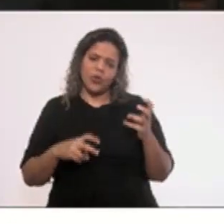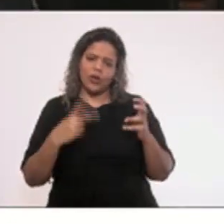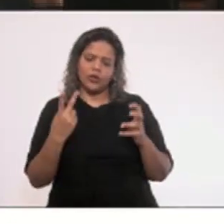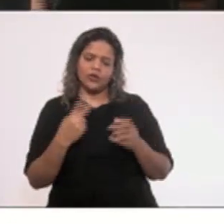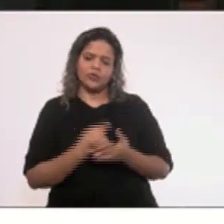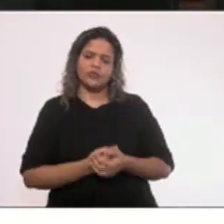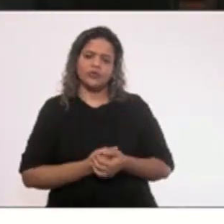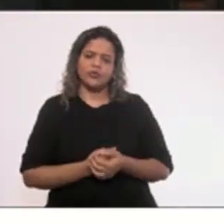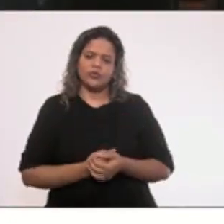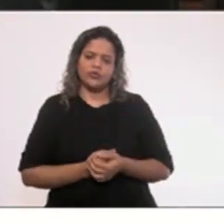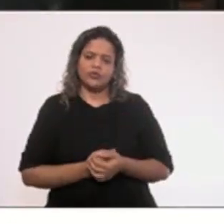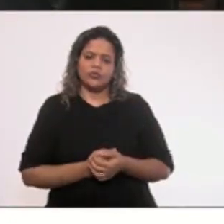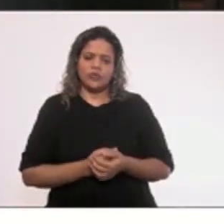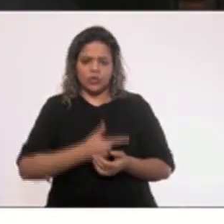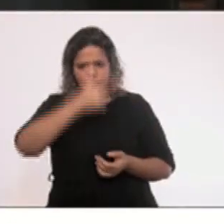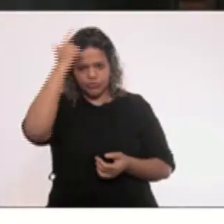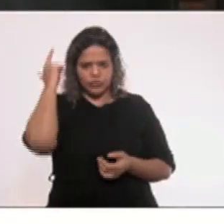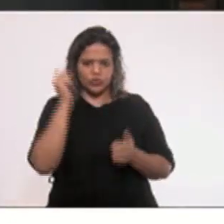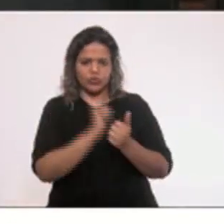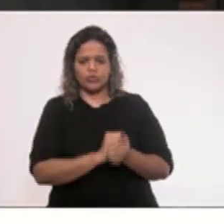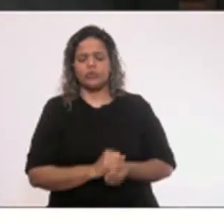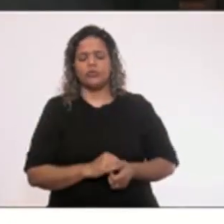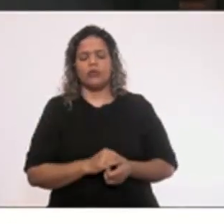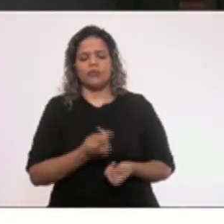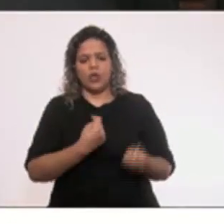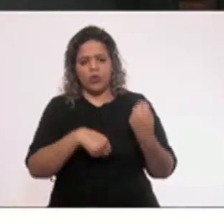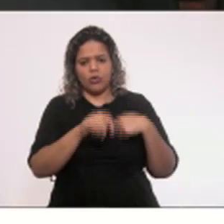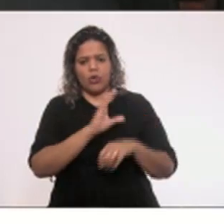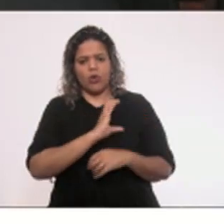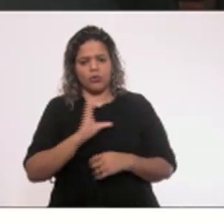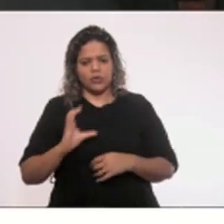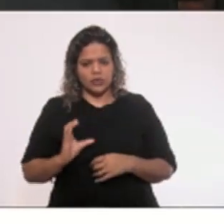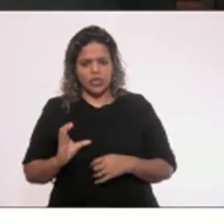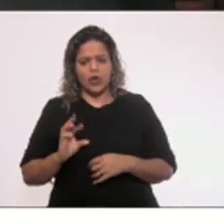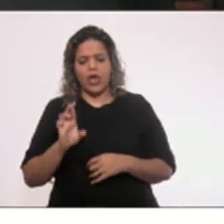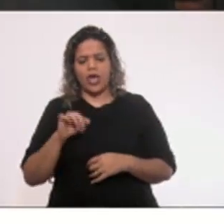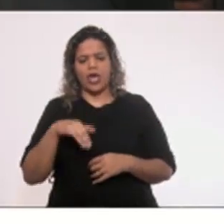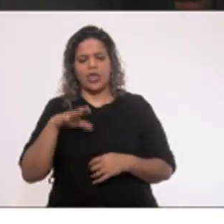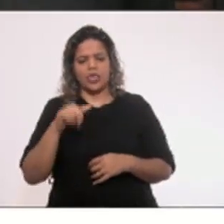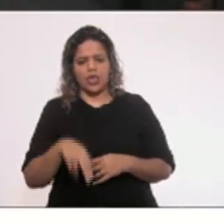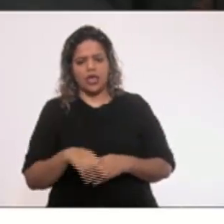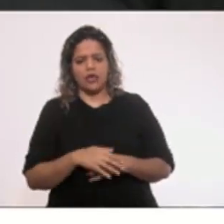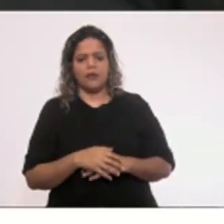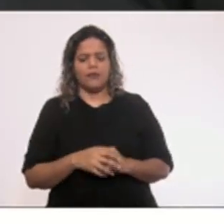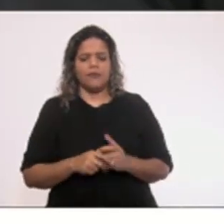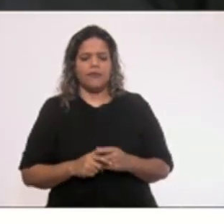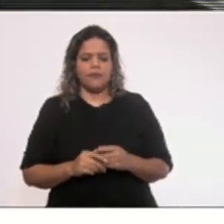5-2. Com o deputado Luiz Paulo. Pela Comissão de Economia, deputado Renan Ferreirinha.